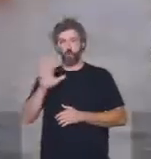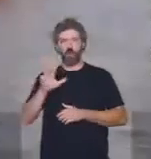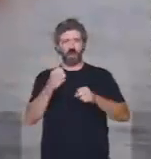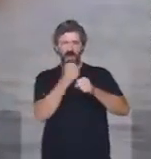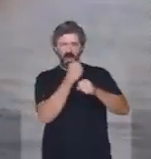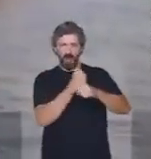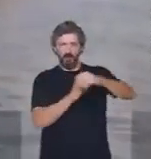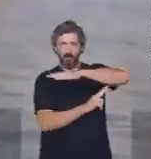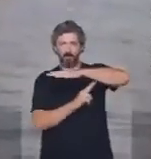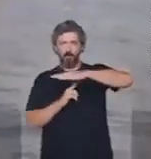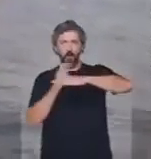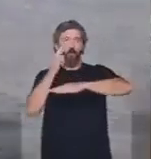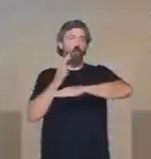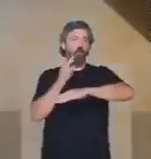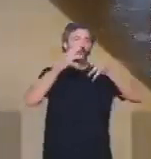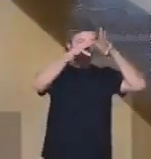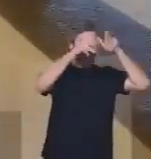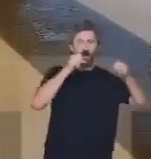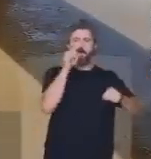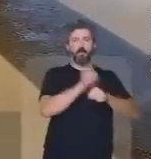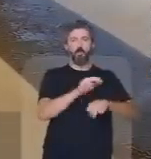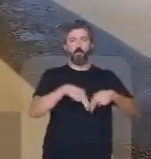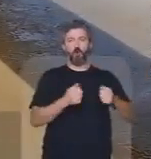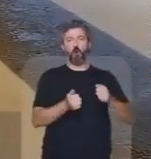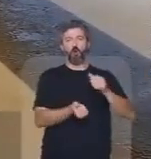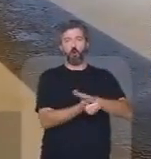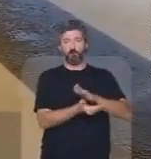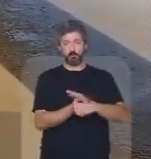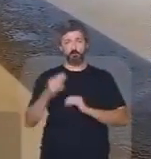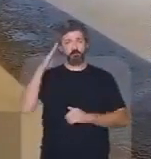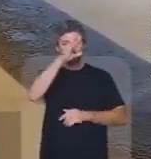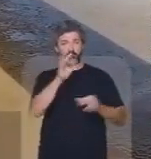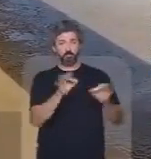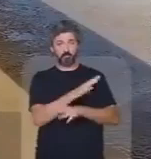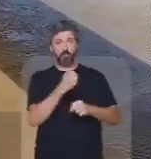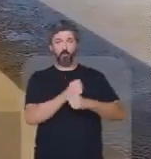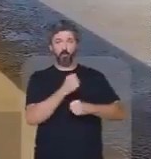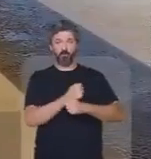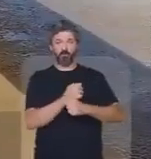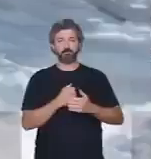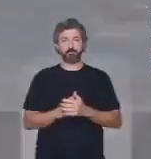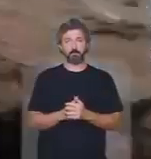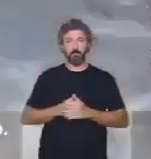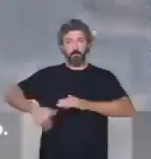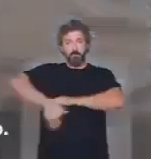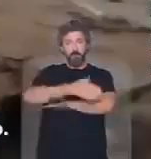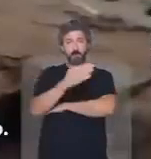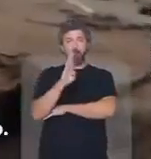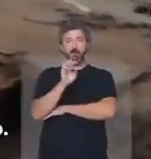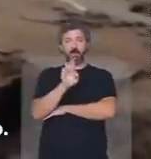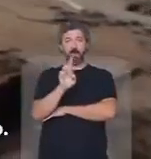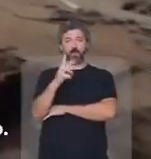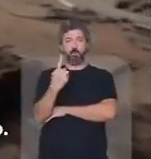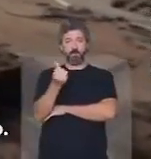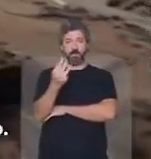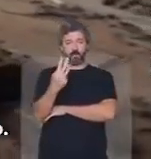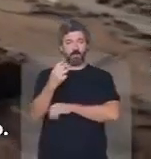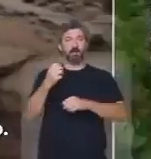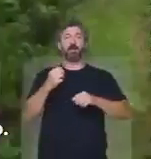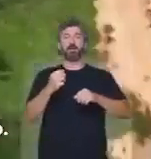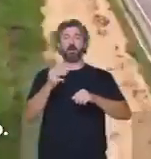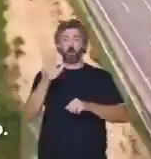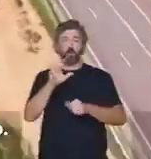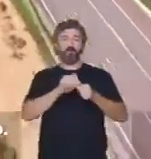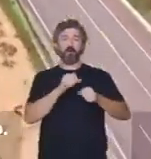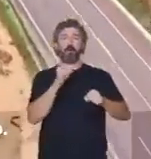Com Lula, a obra da ponte que liga Rondônia ao Acre foi parada por corrupção. Com Bolsonaro, a obra foi entregue. Com Lula, a obra da BR-163